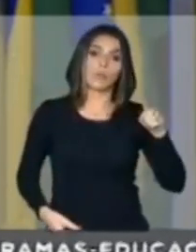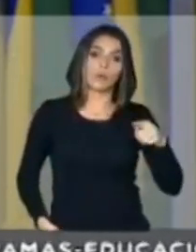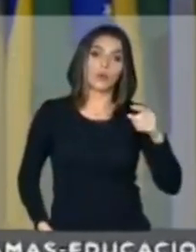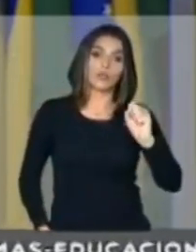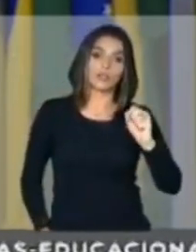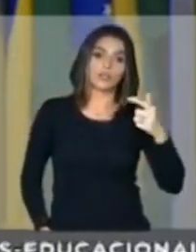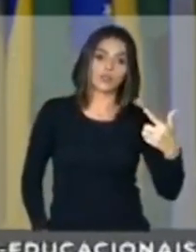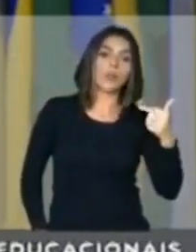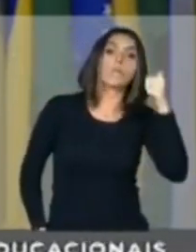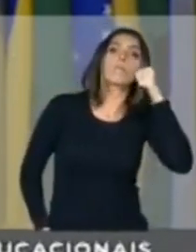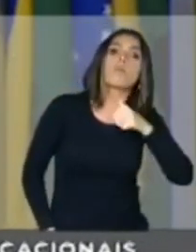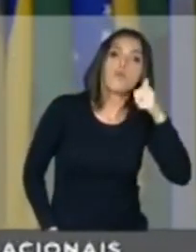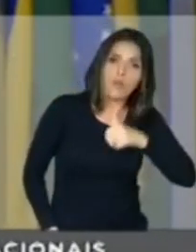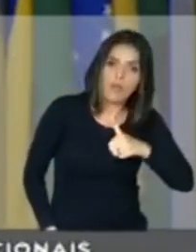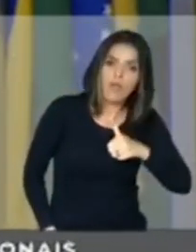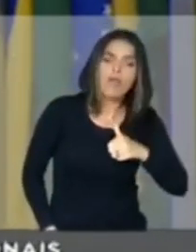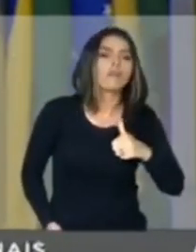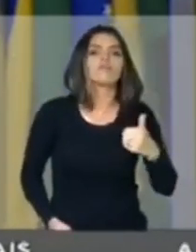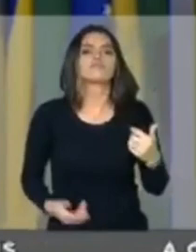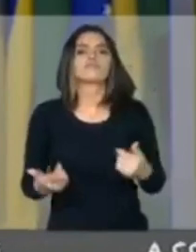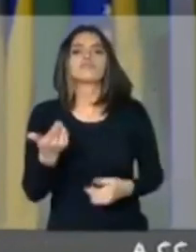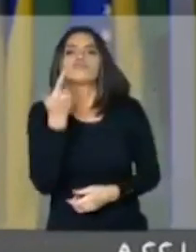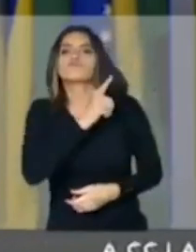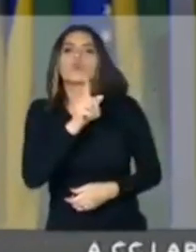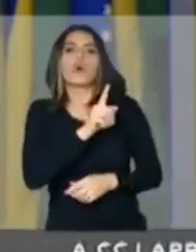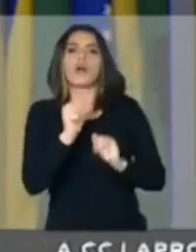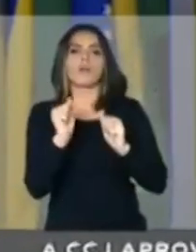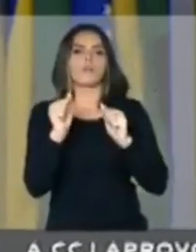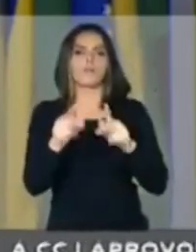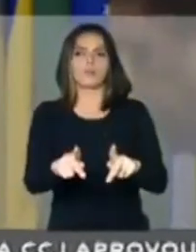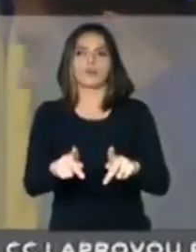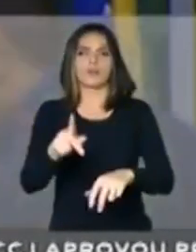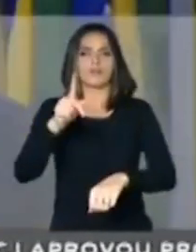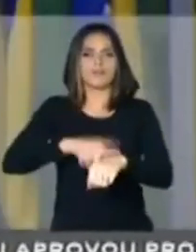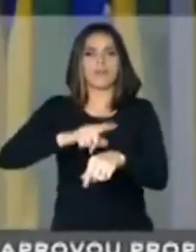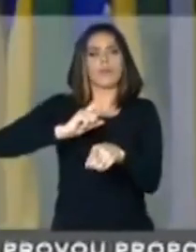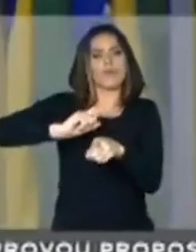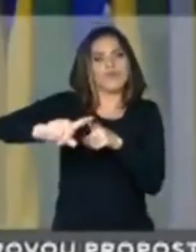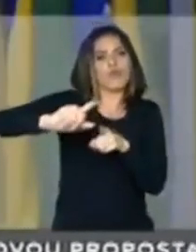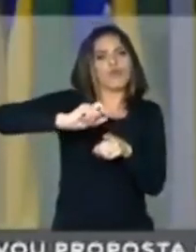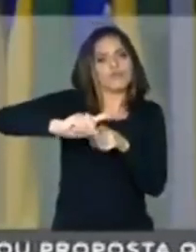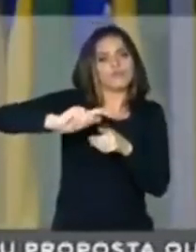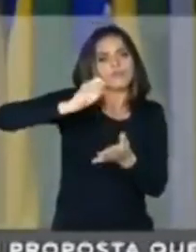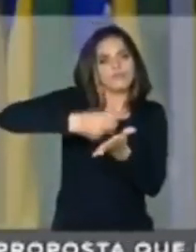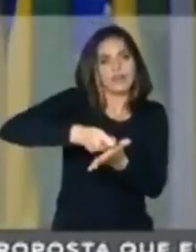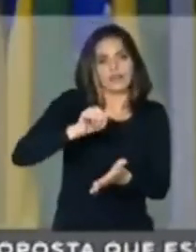74,82% das mulheres não conseguem se aposentar por tempo de contribuição.